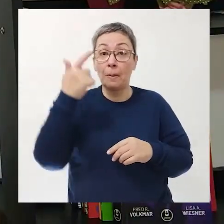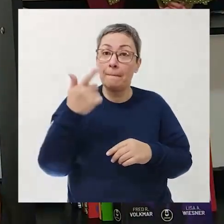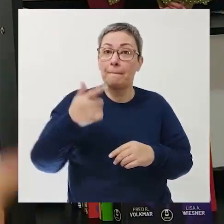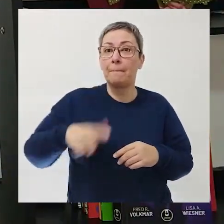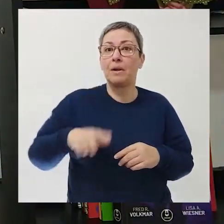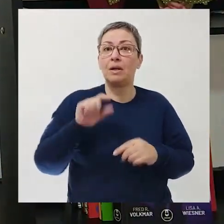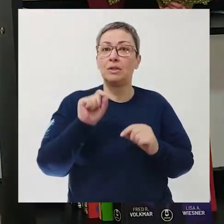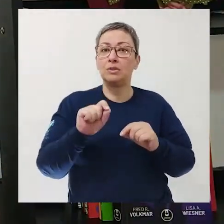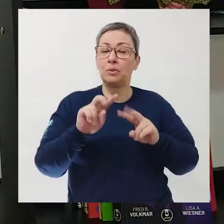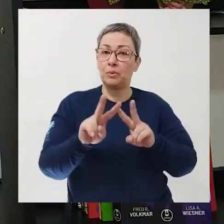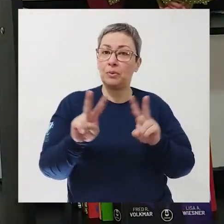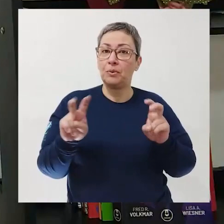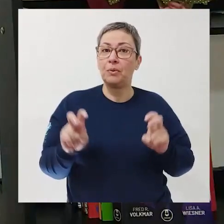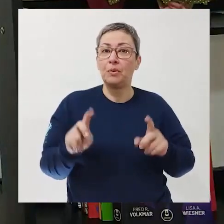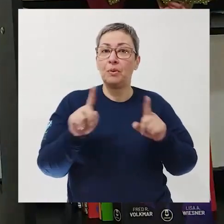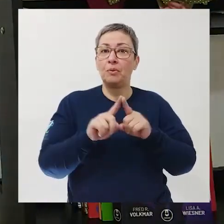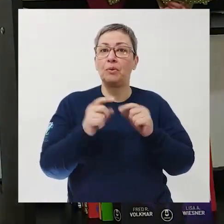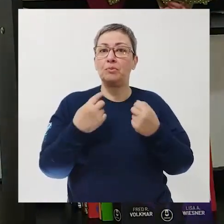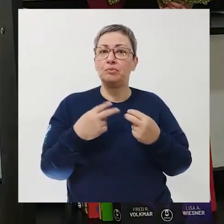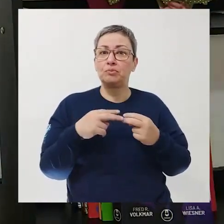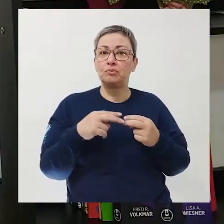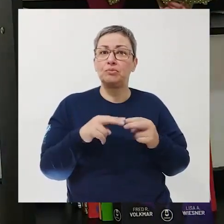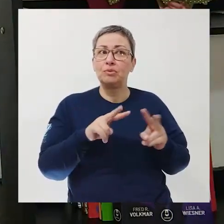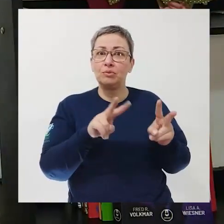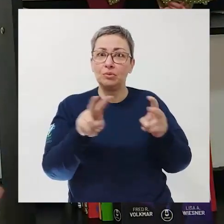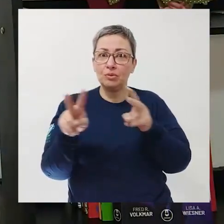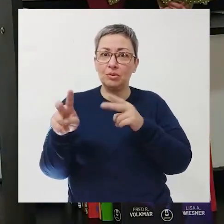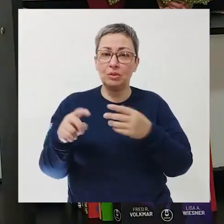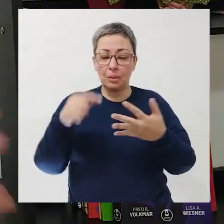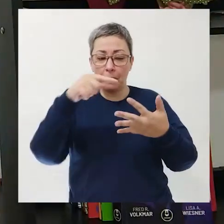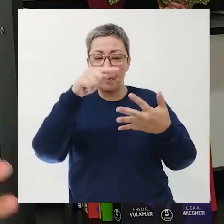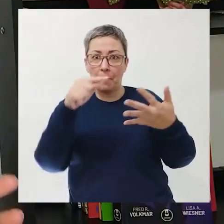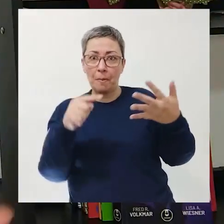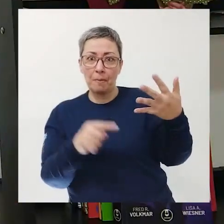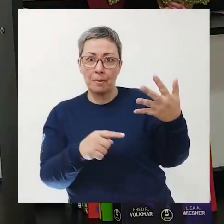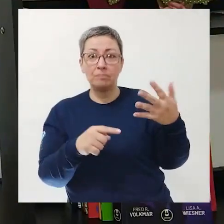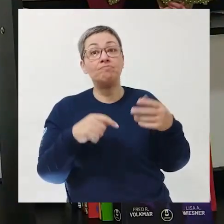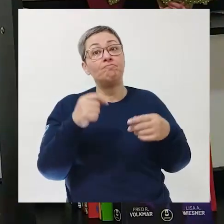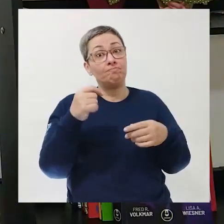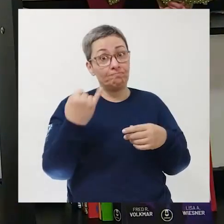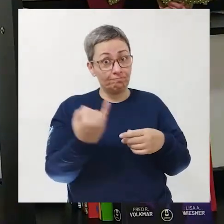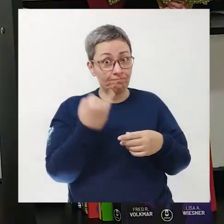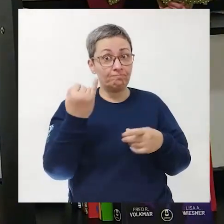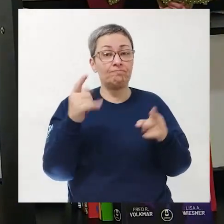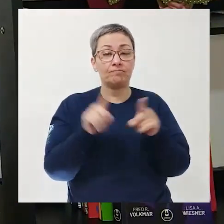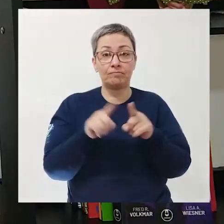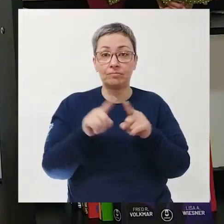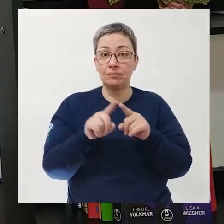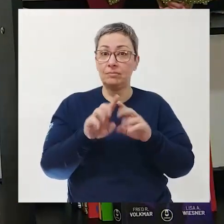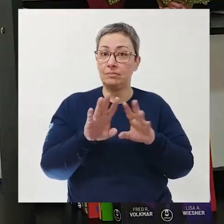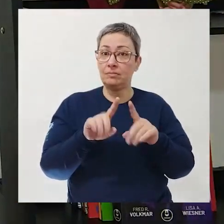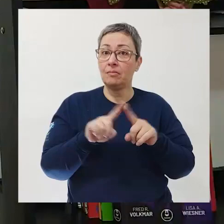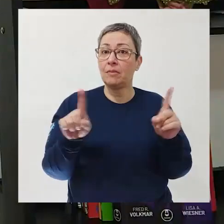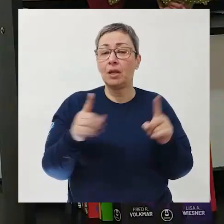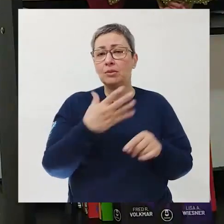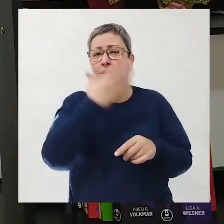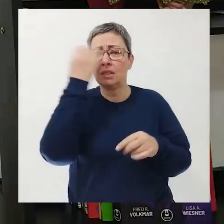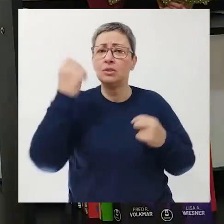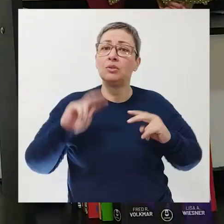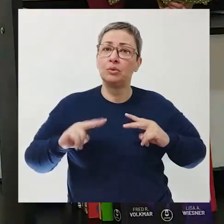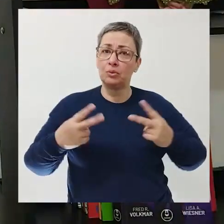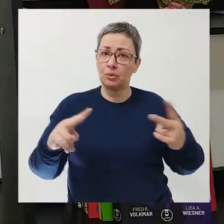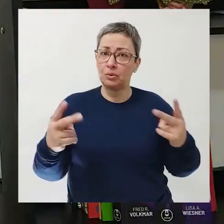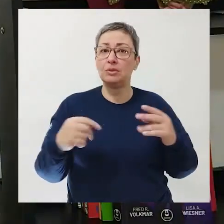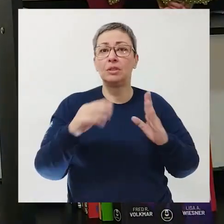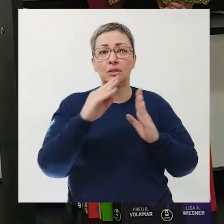um pouco mais sobre o assunto, vendo outros pontos também que são bem importantes, tá? Mas não esquece, tá,